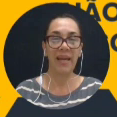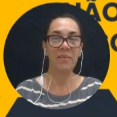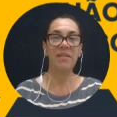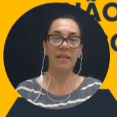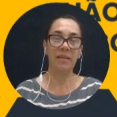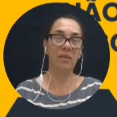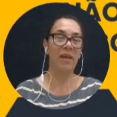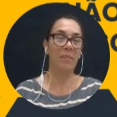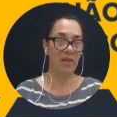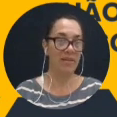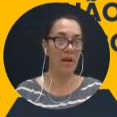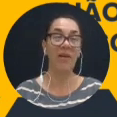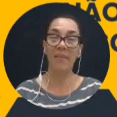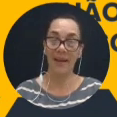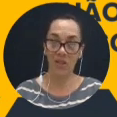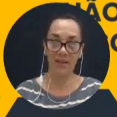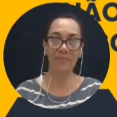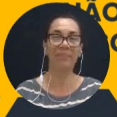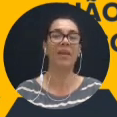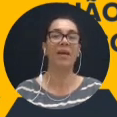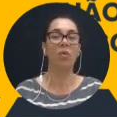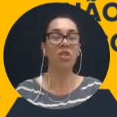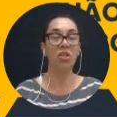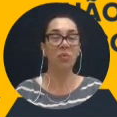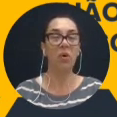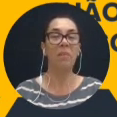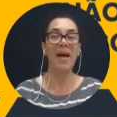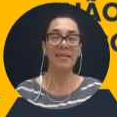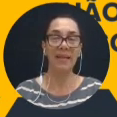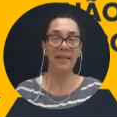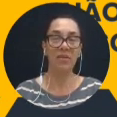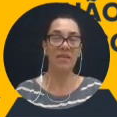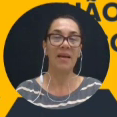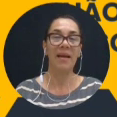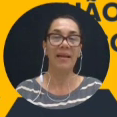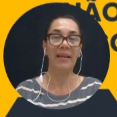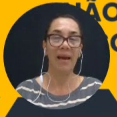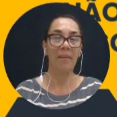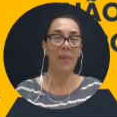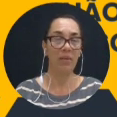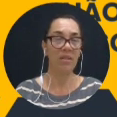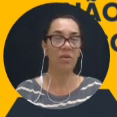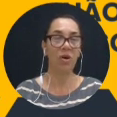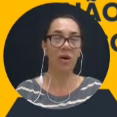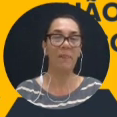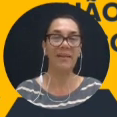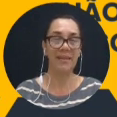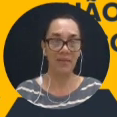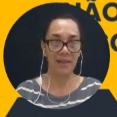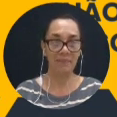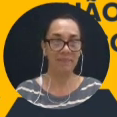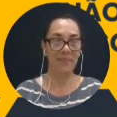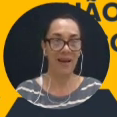pois mesmo estando numa hipótese alfabética, continuam baseando-se na pauta sonora